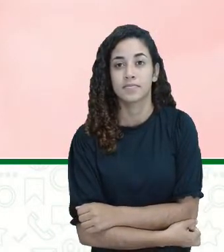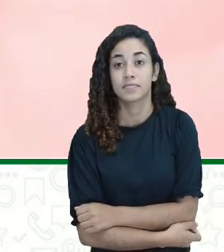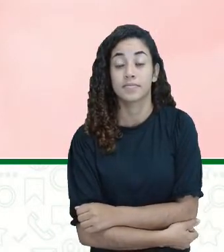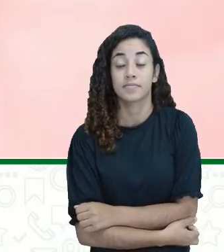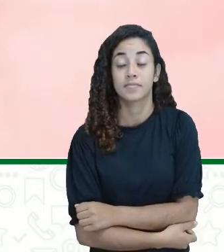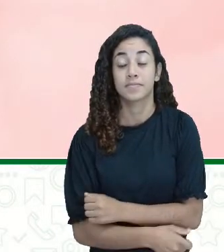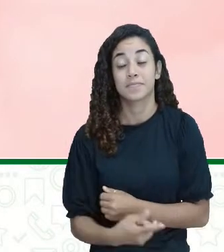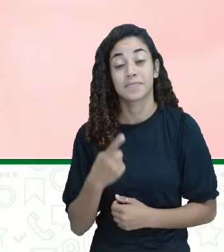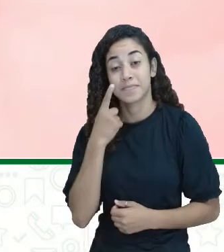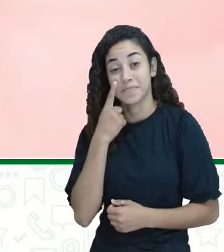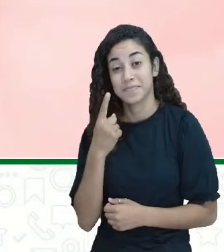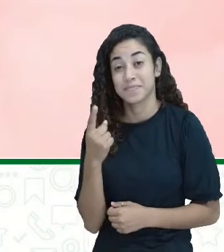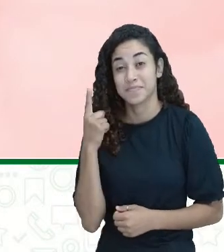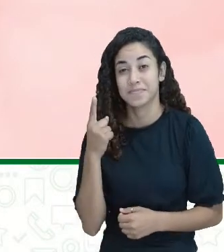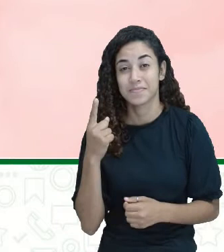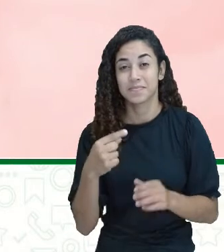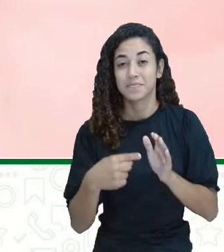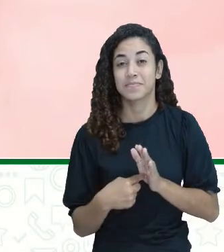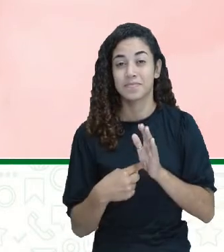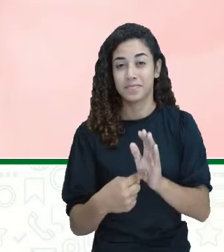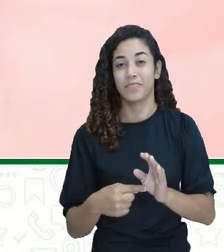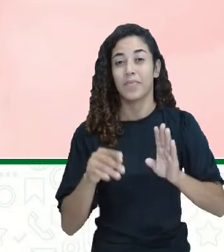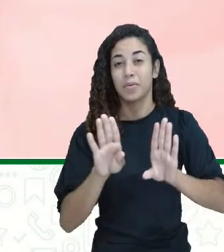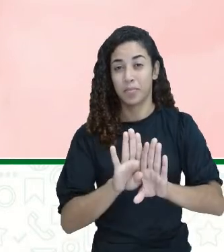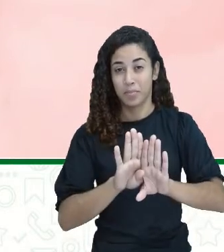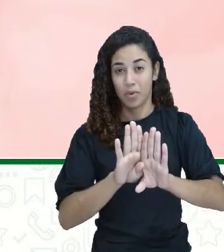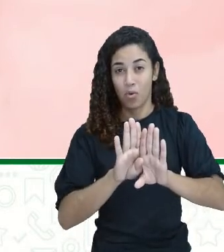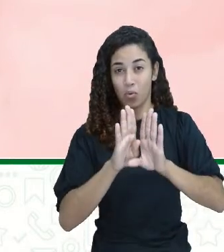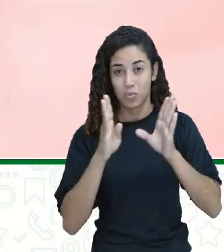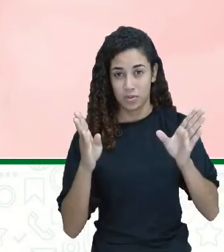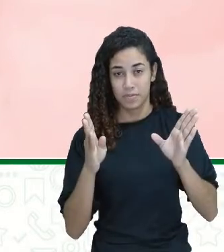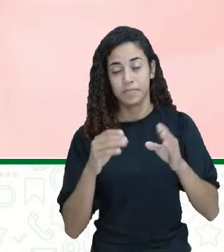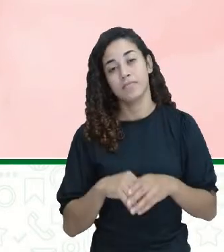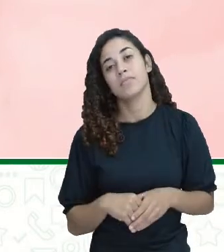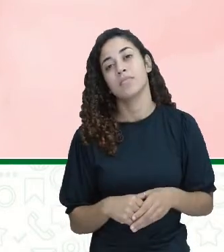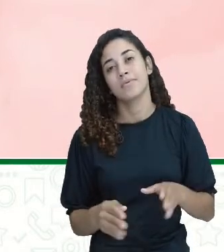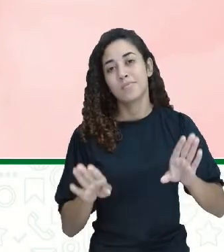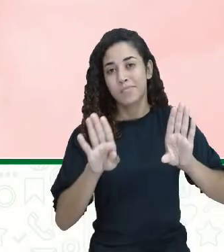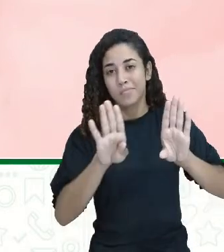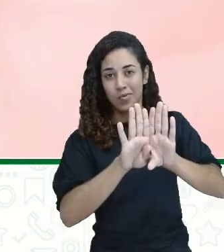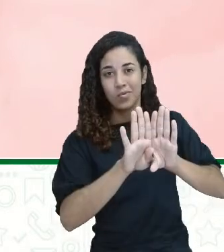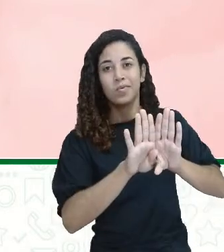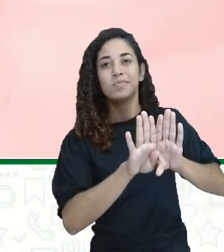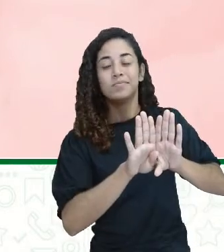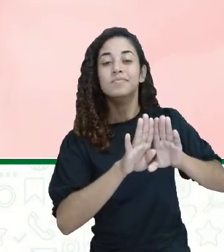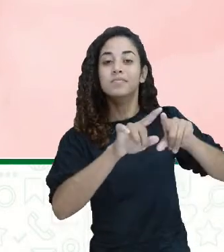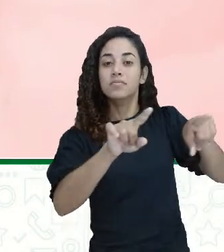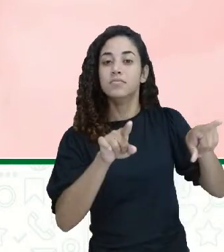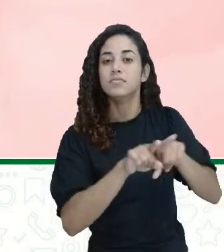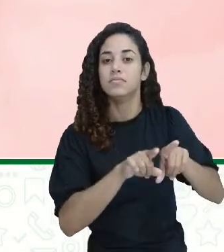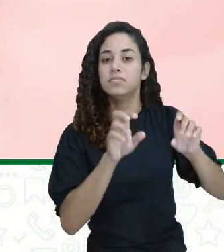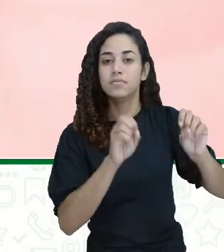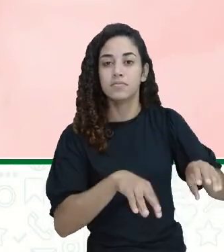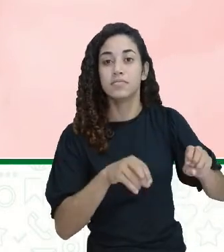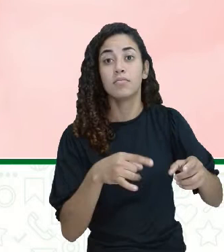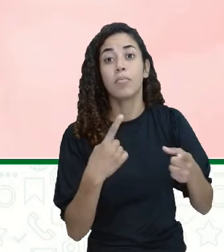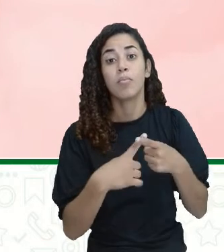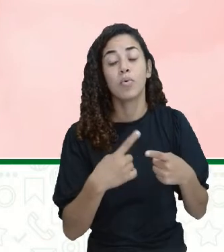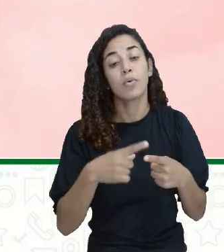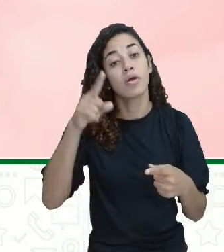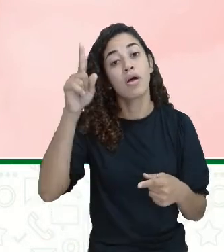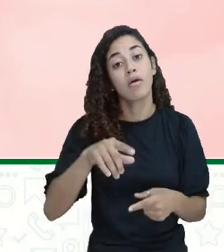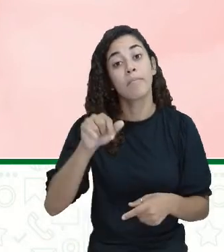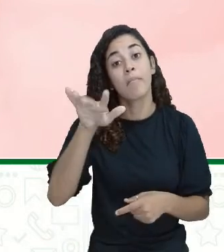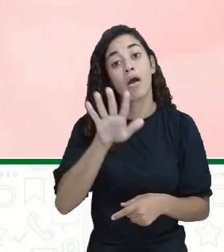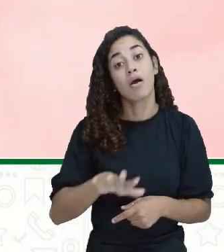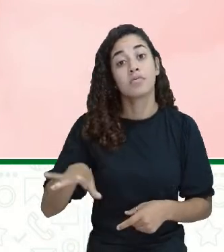só, eu trouxe uma porta, né? Olha, a porta da sala de aula, porque isso é uma figura conhecida